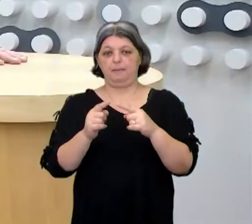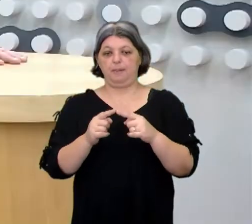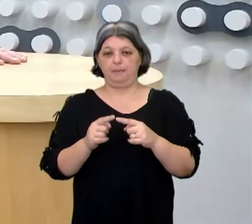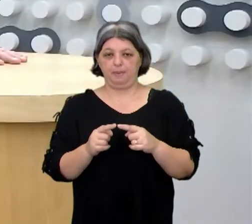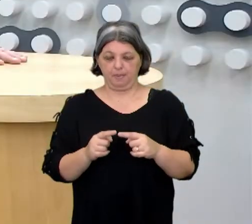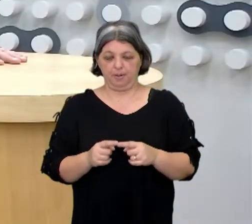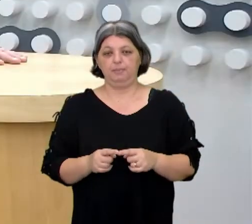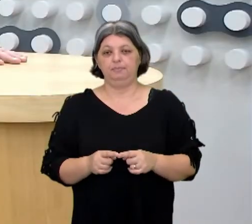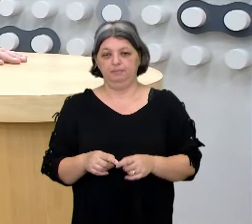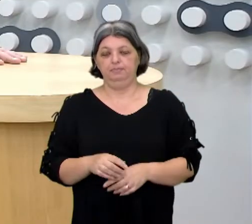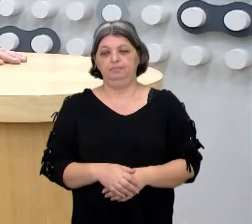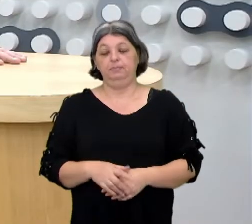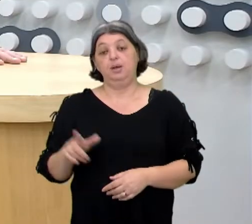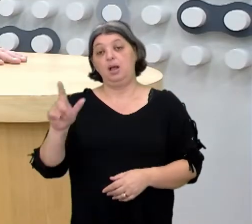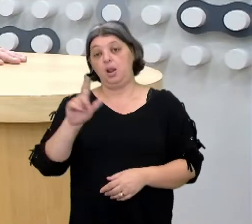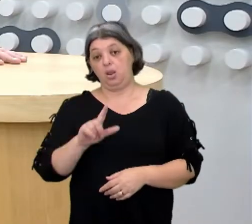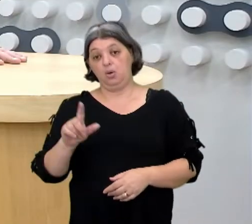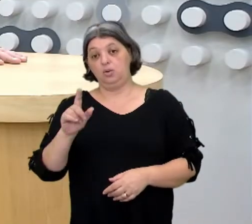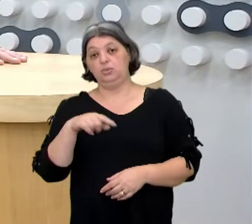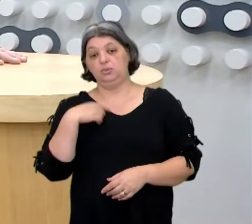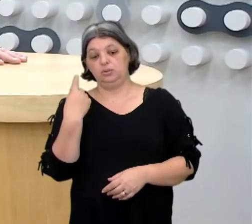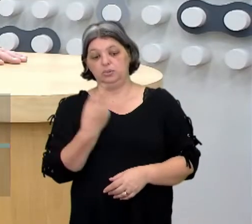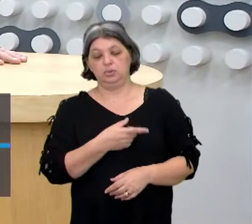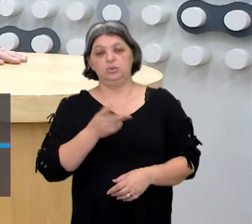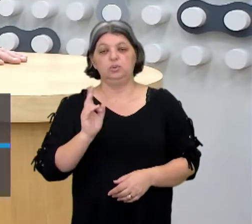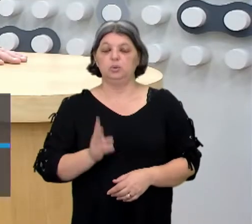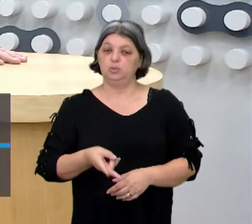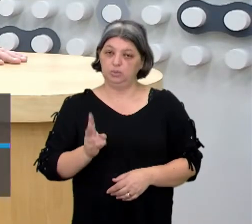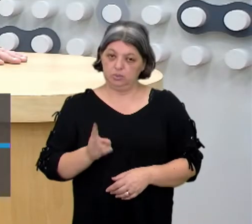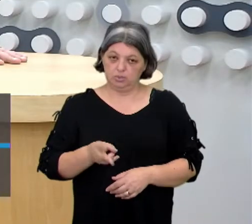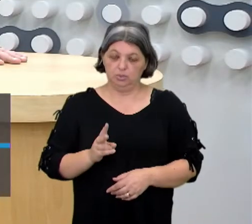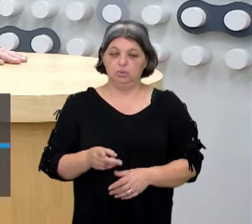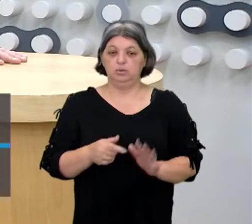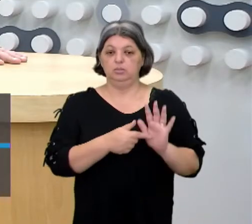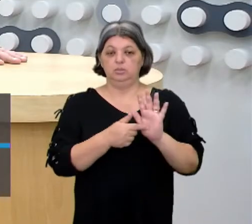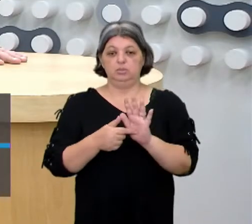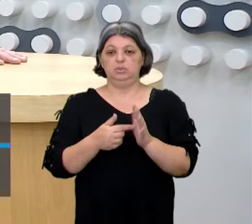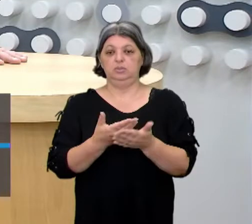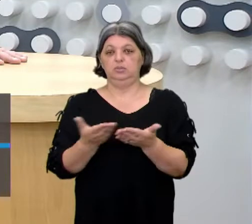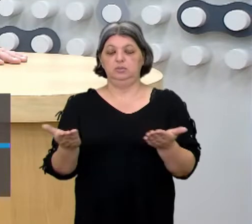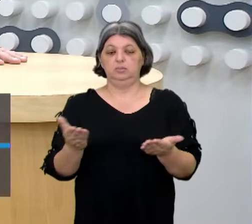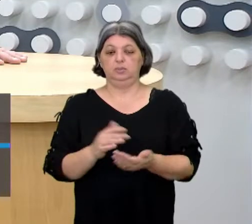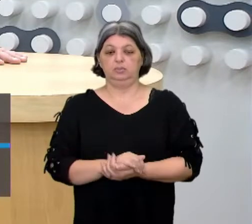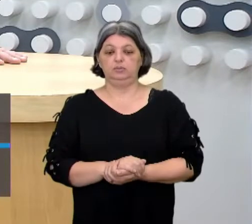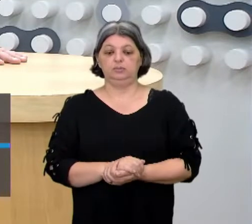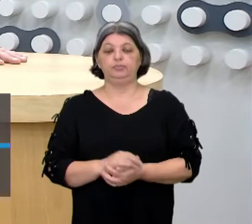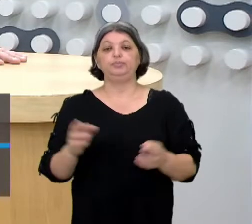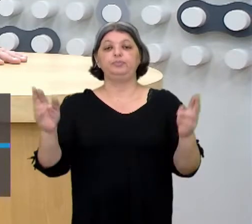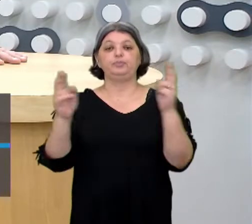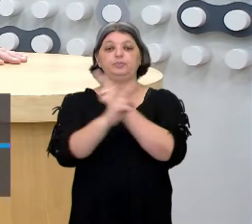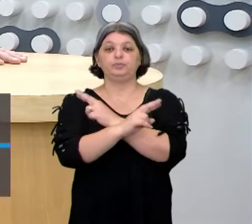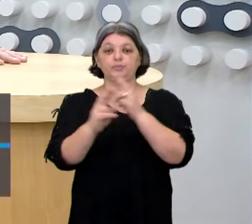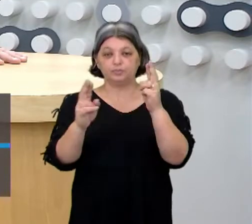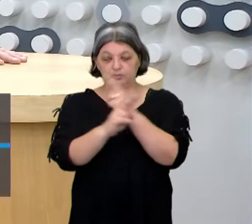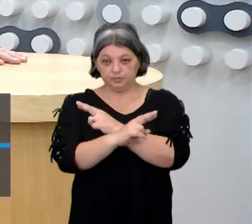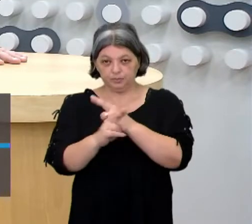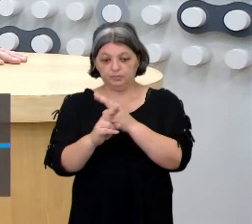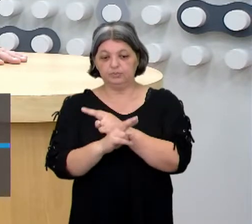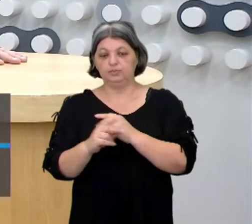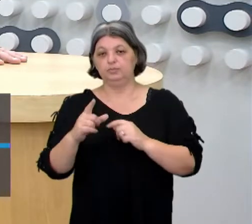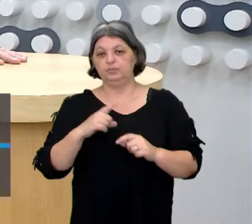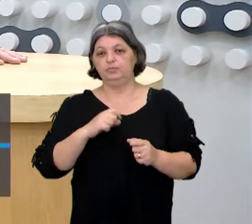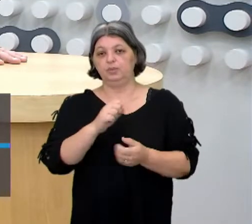interligados, tá certo? E aí, logicamente, nós vamos continuar, né, a mostrar para vocês esta relação, né,